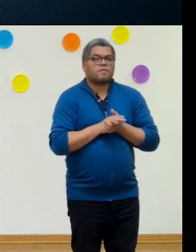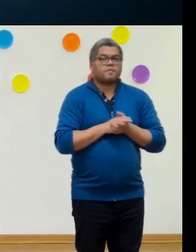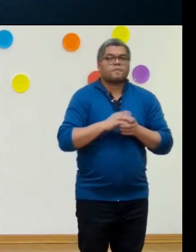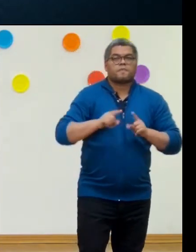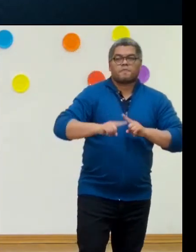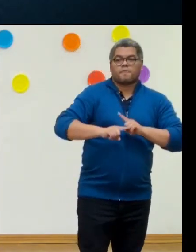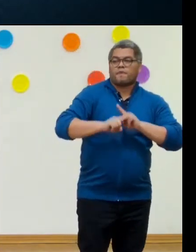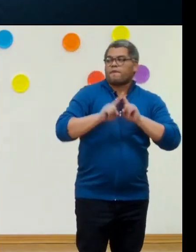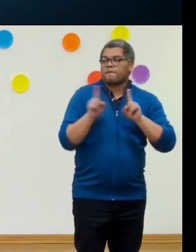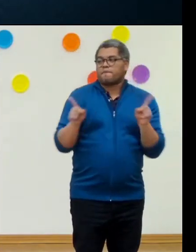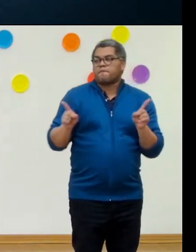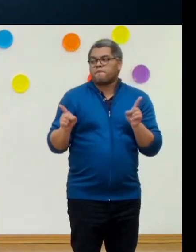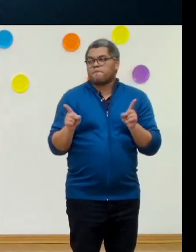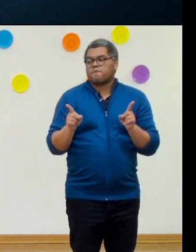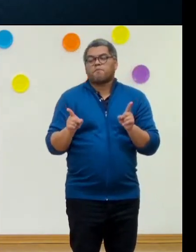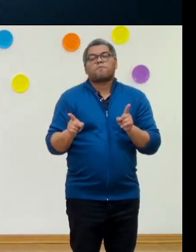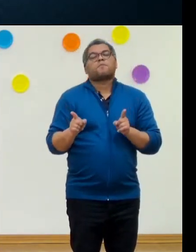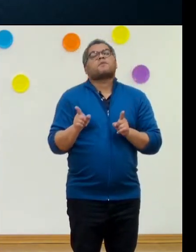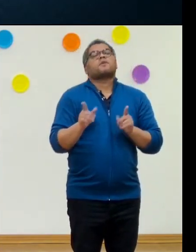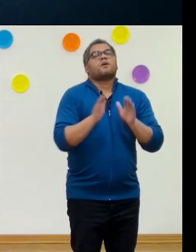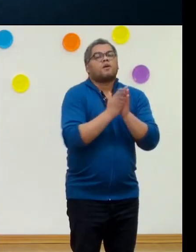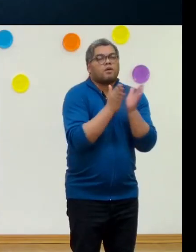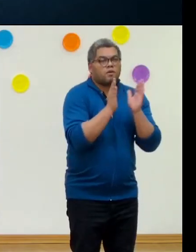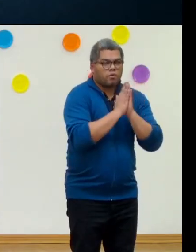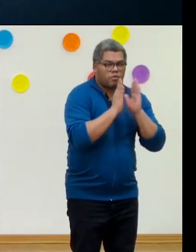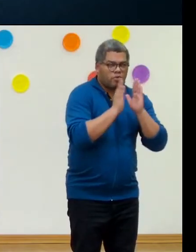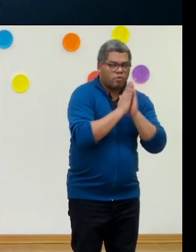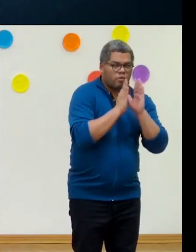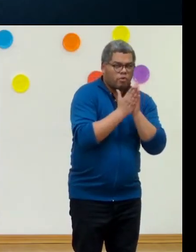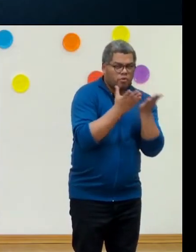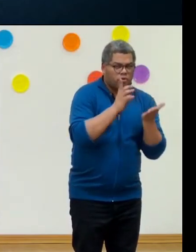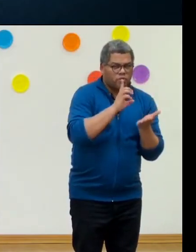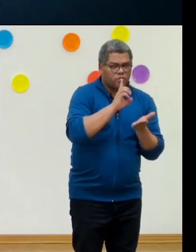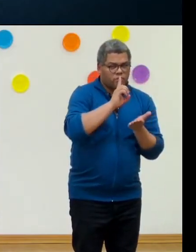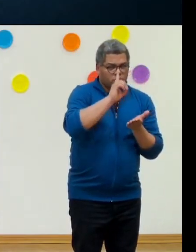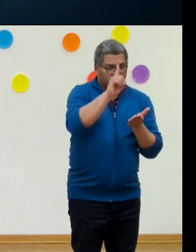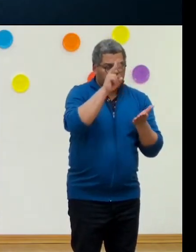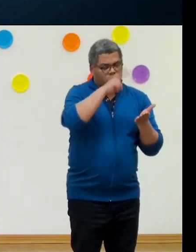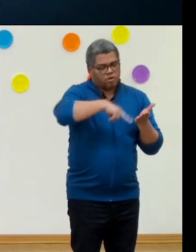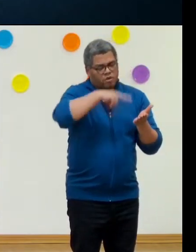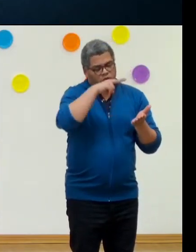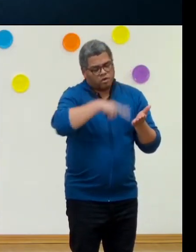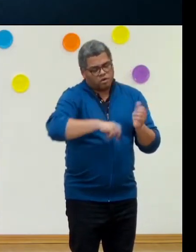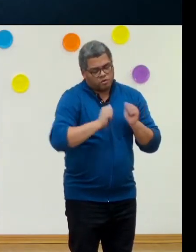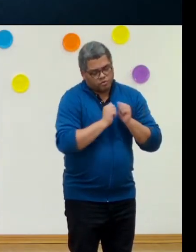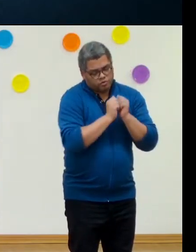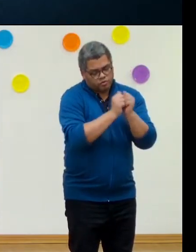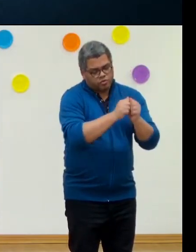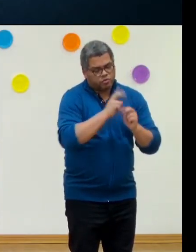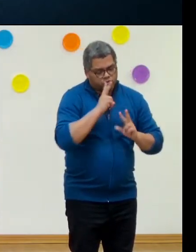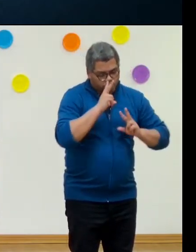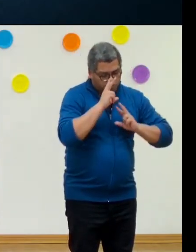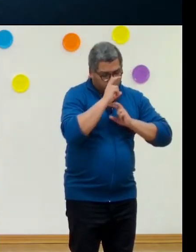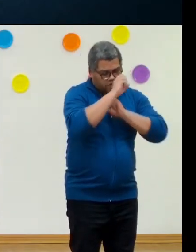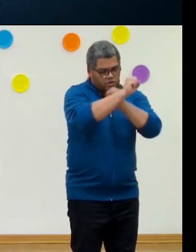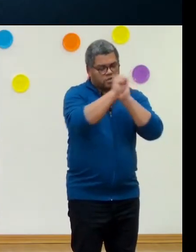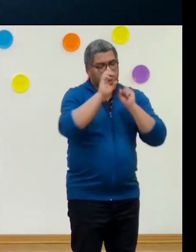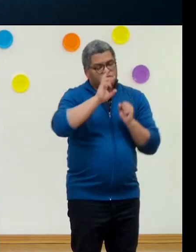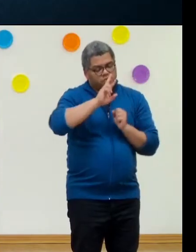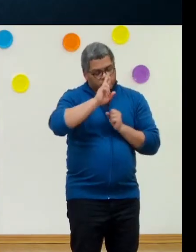Mas alimentem-se do Senhor juntos. Vida devocional juntos. Fortaleçam-se no Senhor